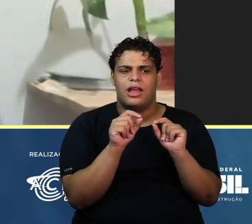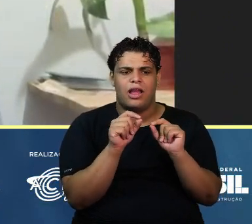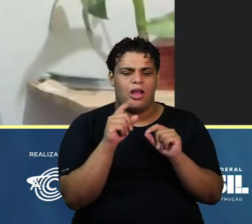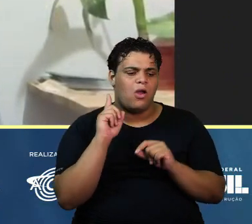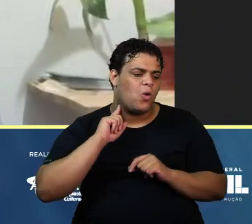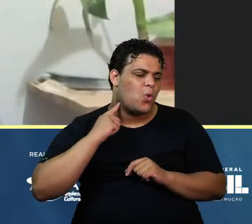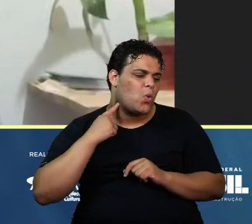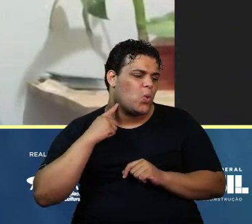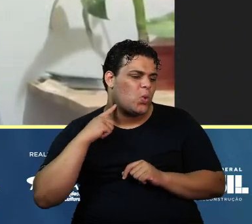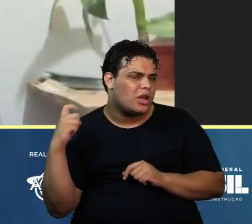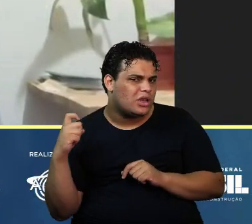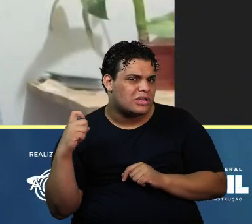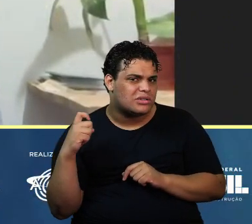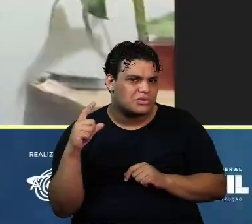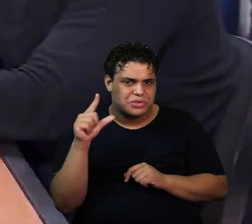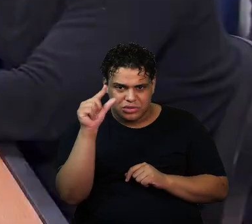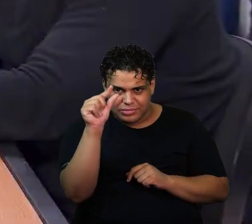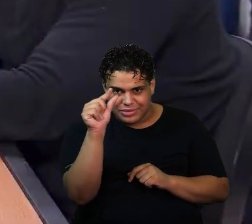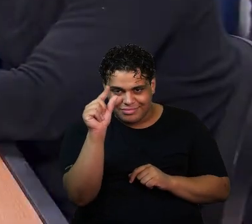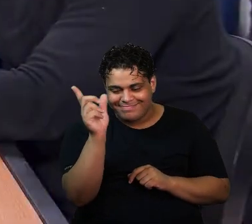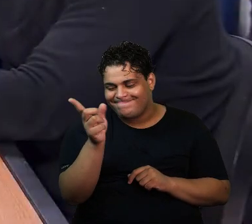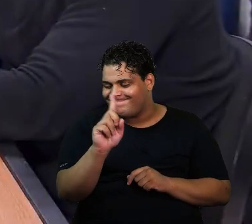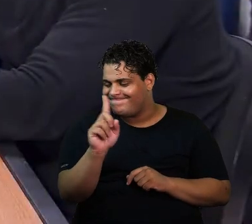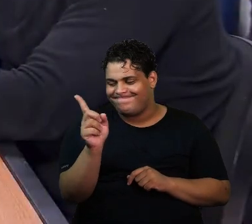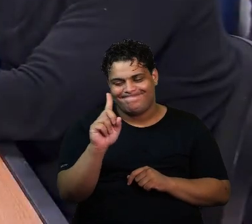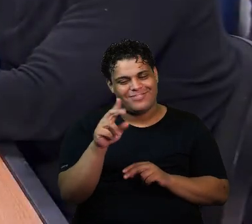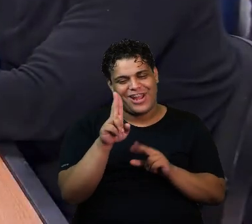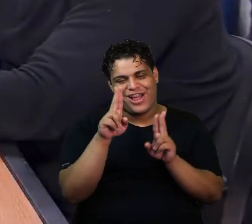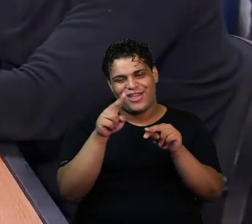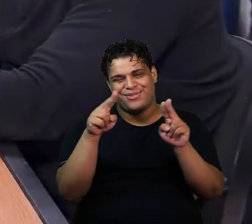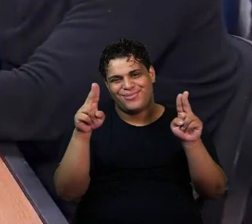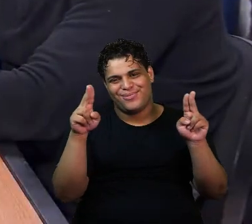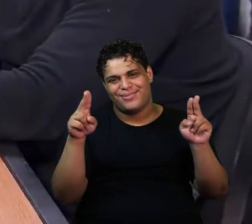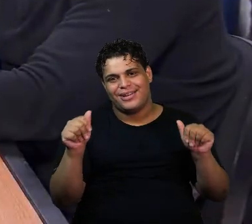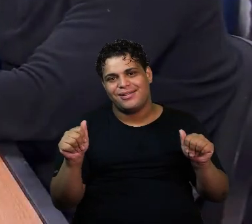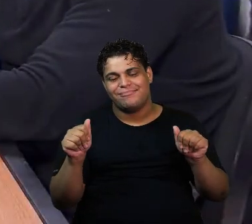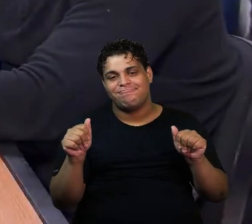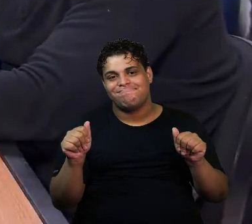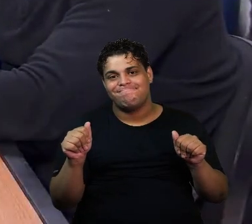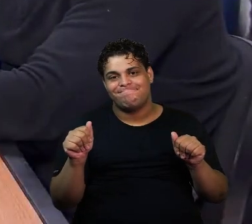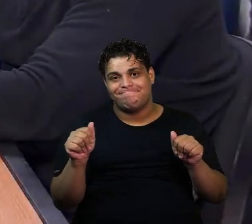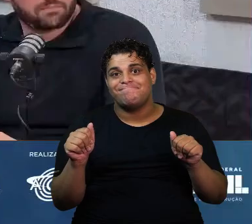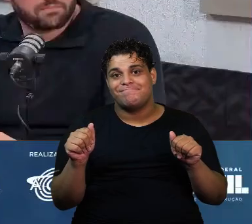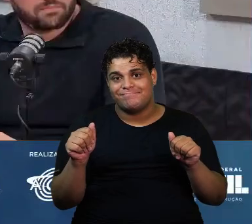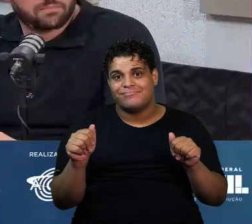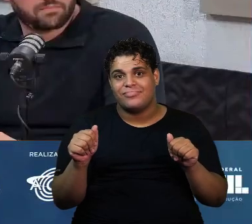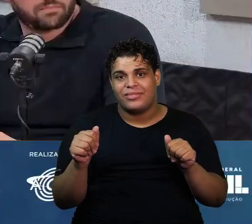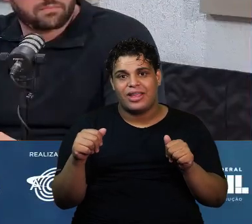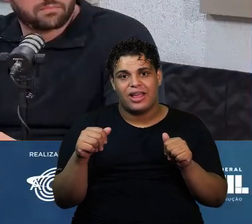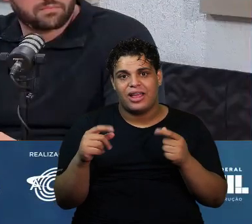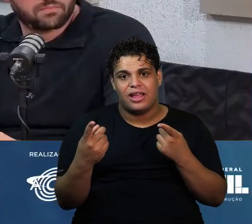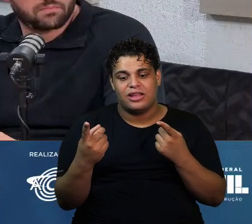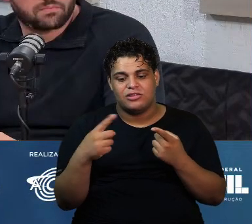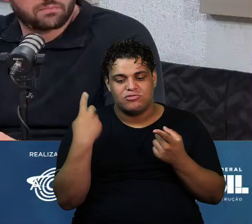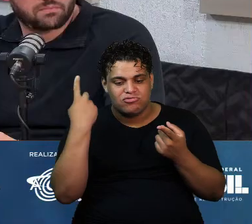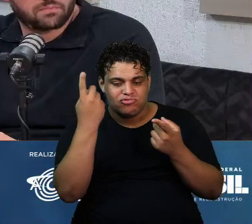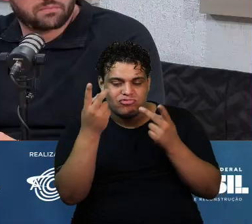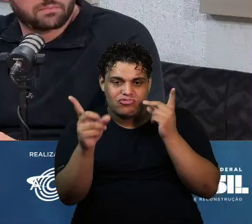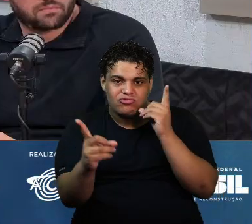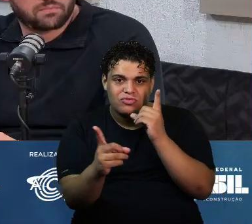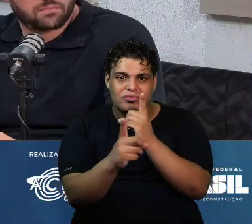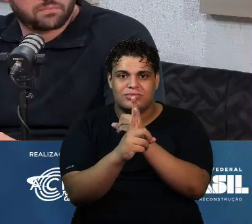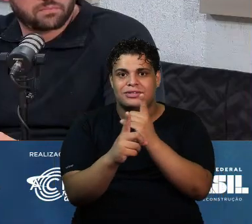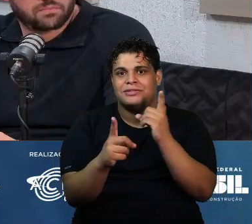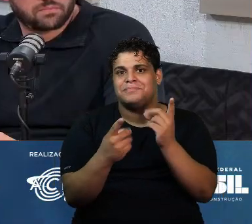diminui. A gente sempre, quando vai fazer as nossas limpezas, acaba encontrando uma quantidade